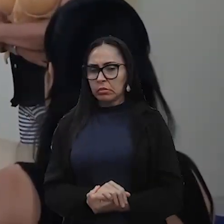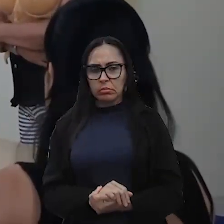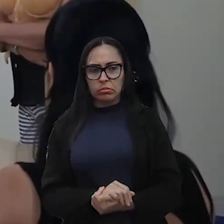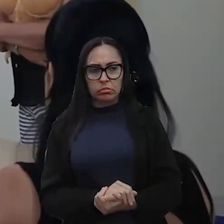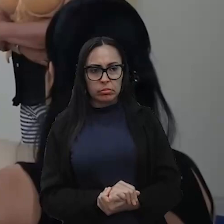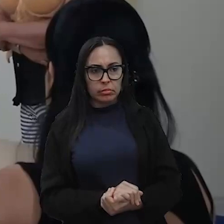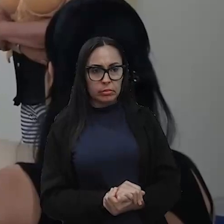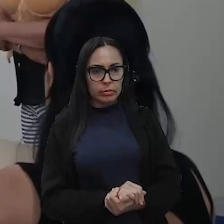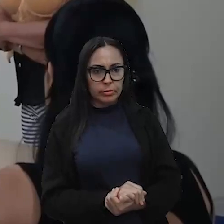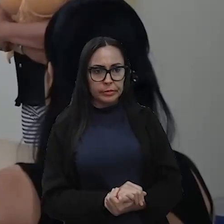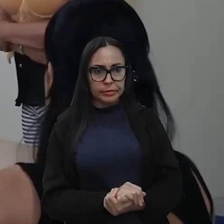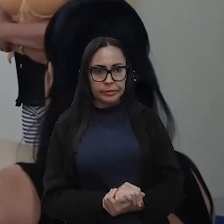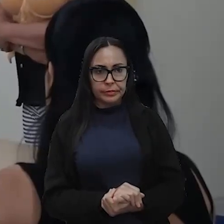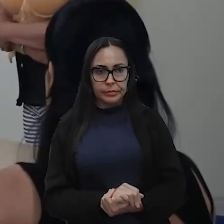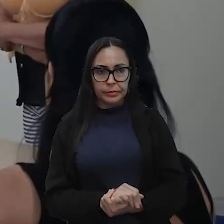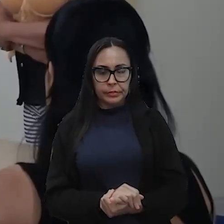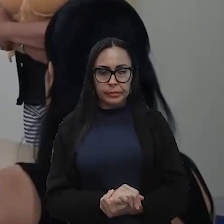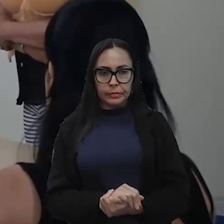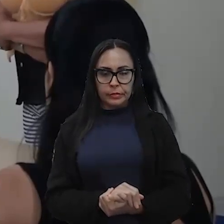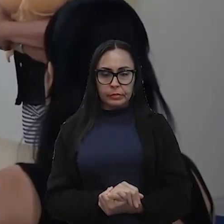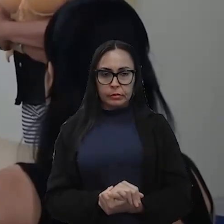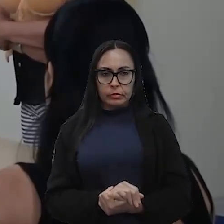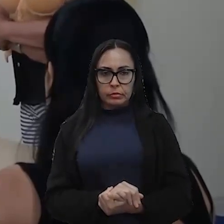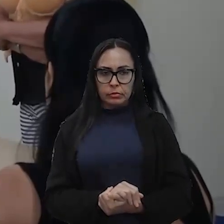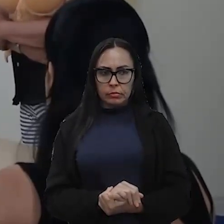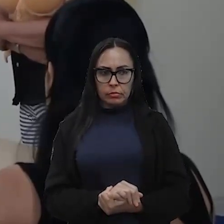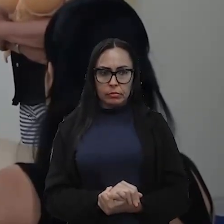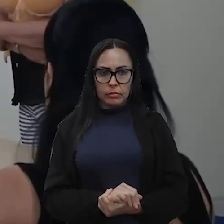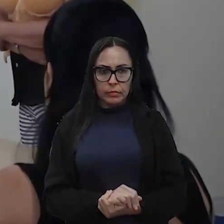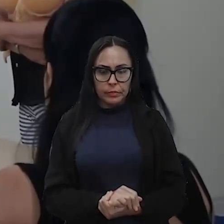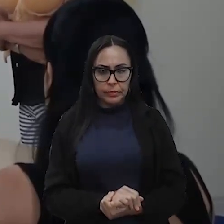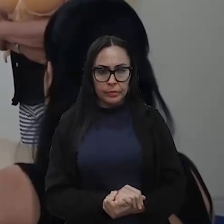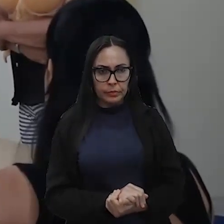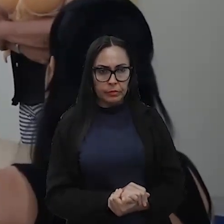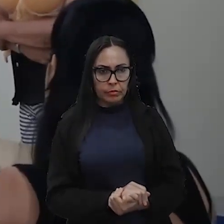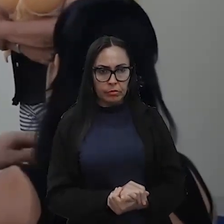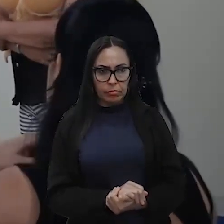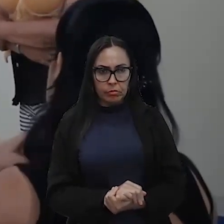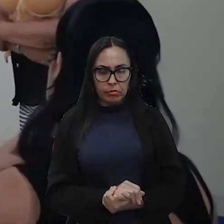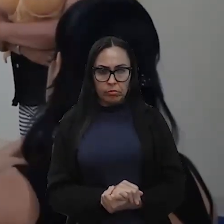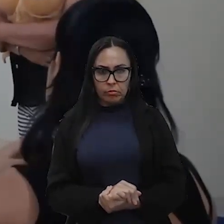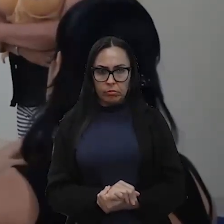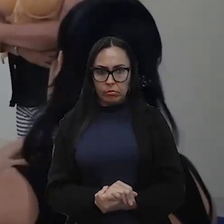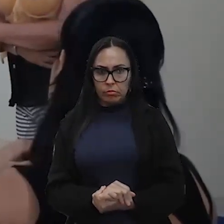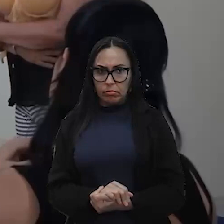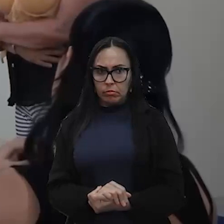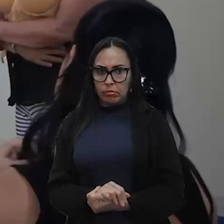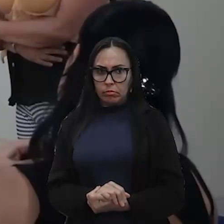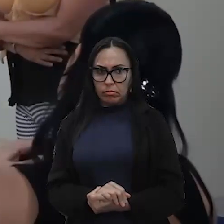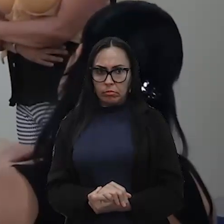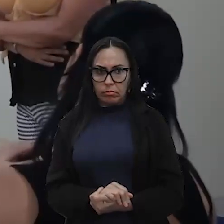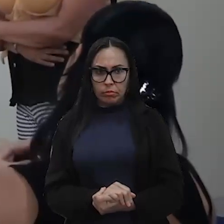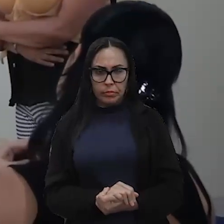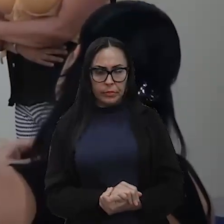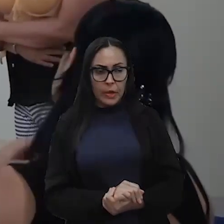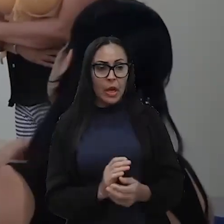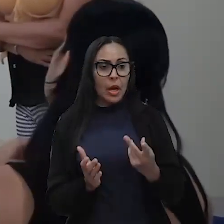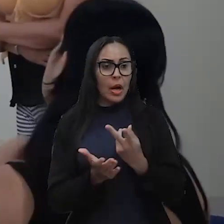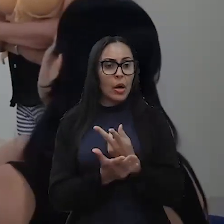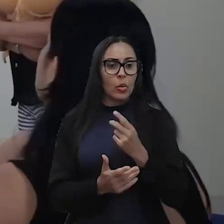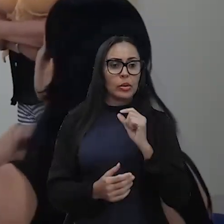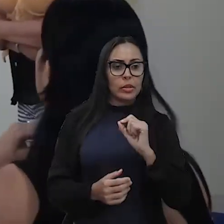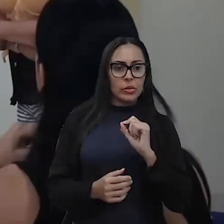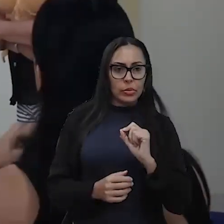você me pegou. Não? Algum tipo de líquido é normal na mama? Vamos lá. O que acontece, gente?